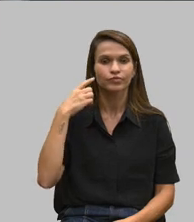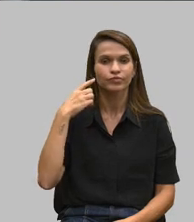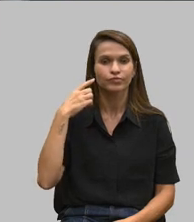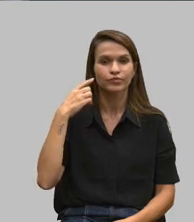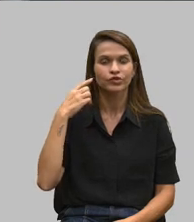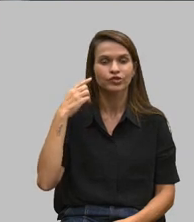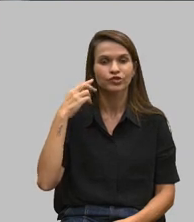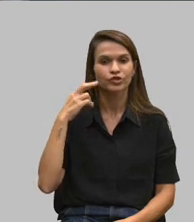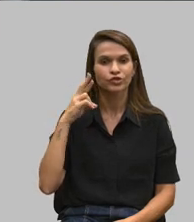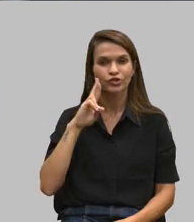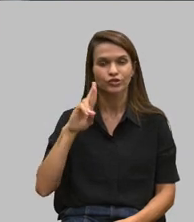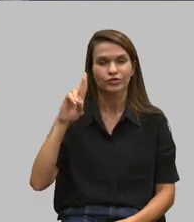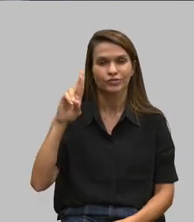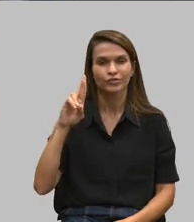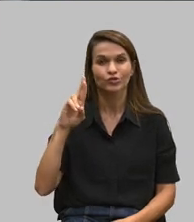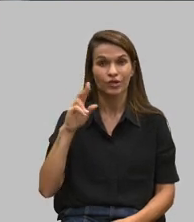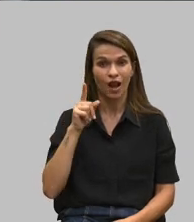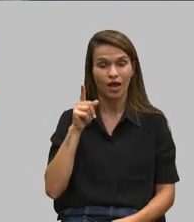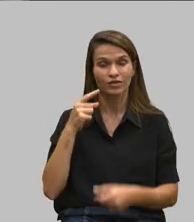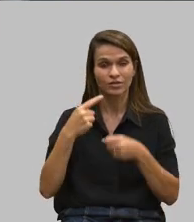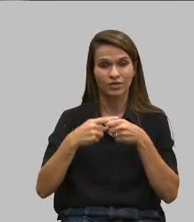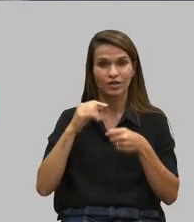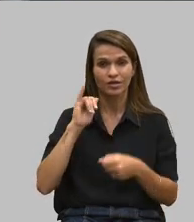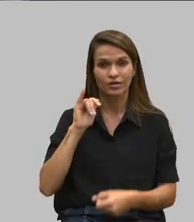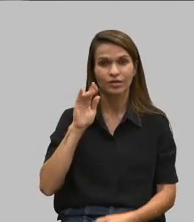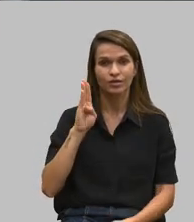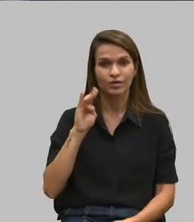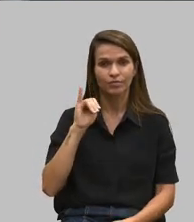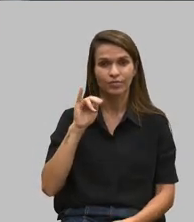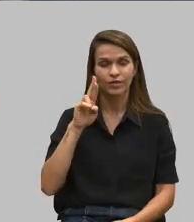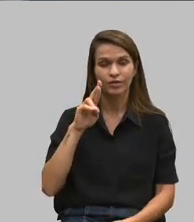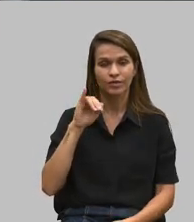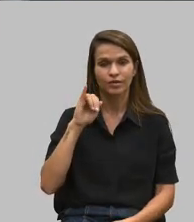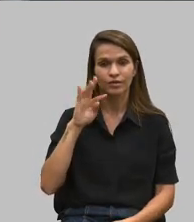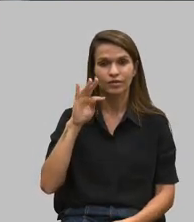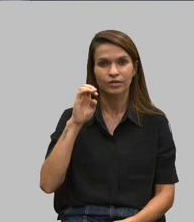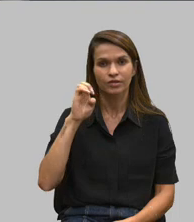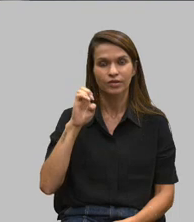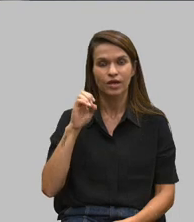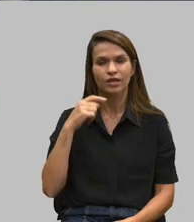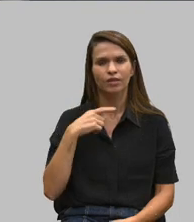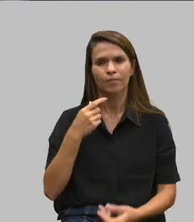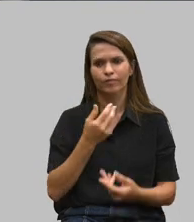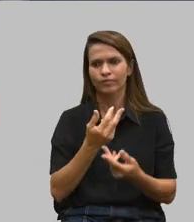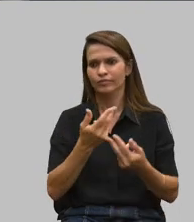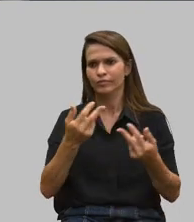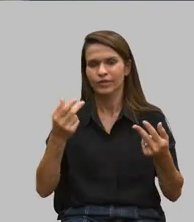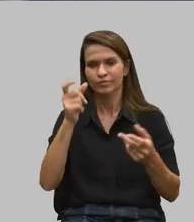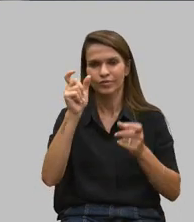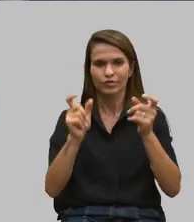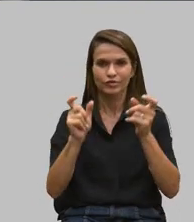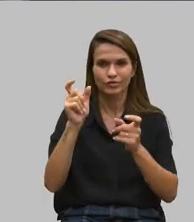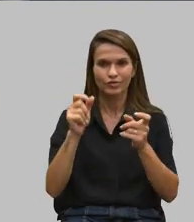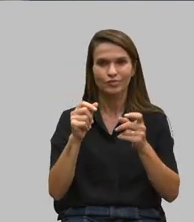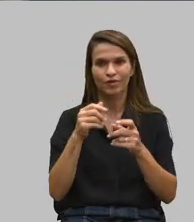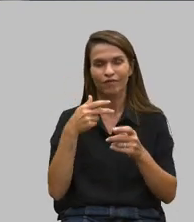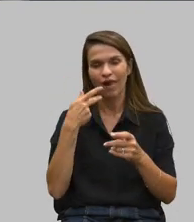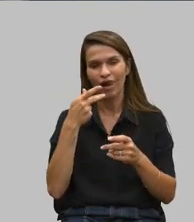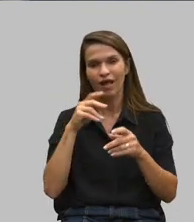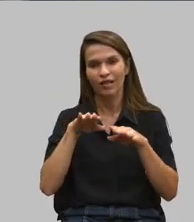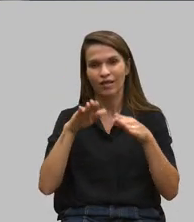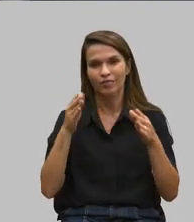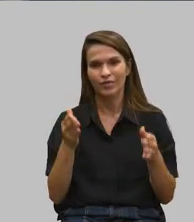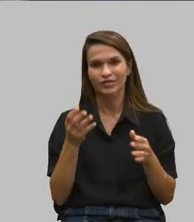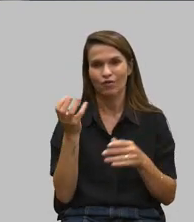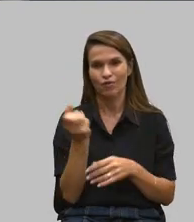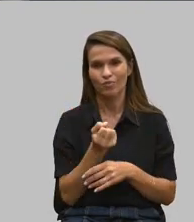hoje nessa manhã e tem tanta gente para eh falar na mesa porque são muitos conhecidos aí eu vou puxar o saco do de